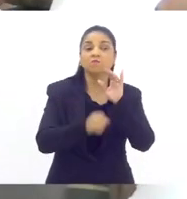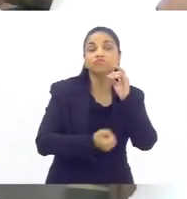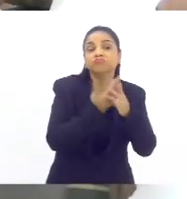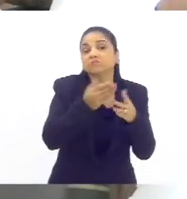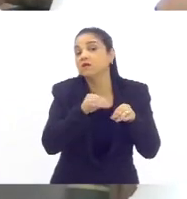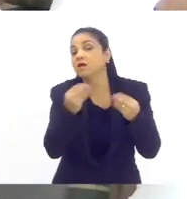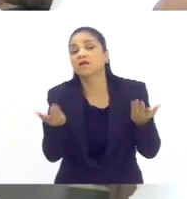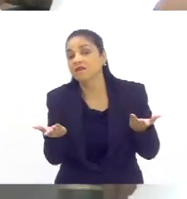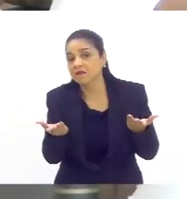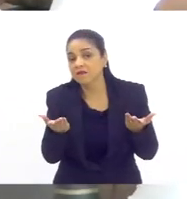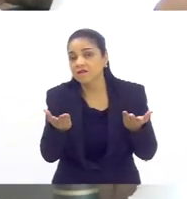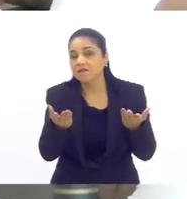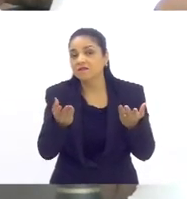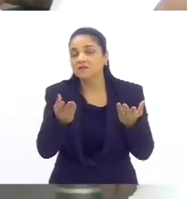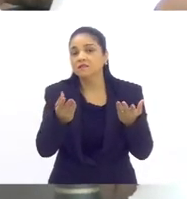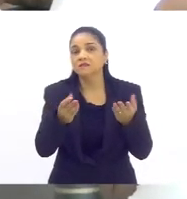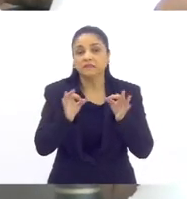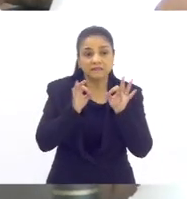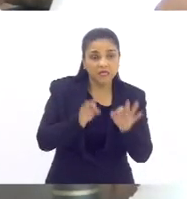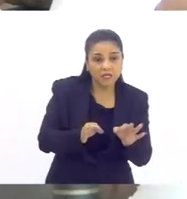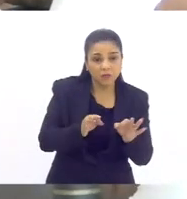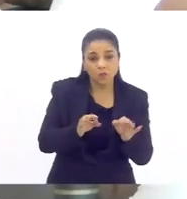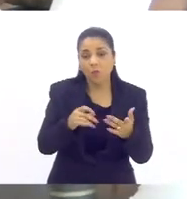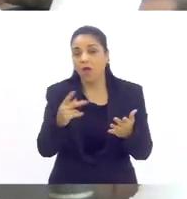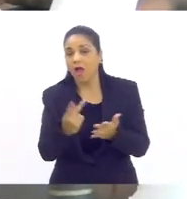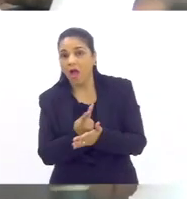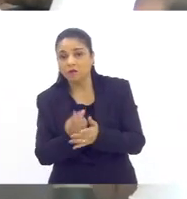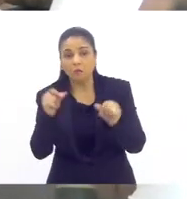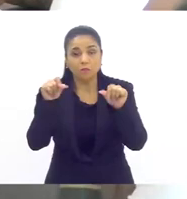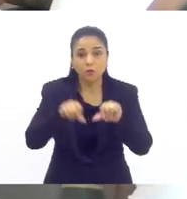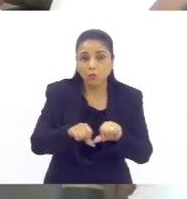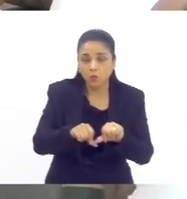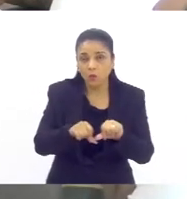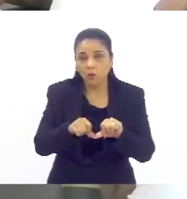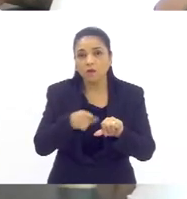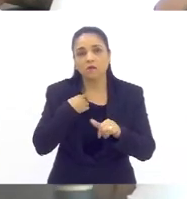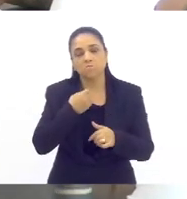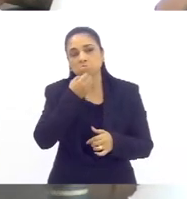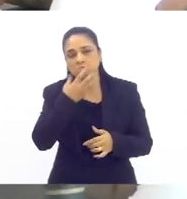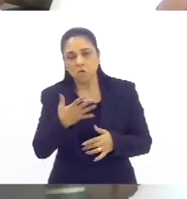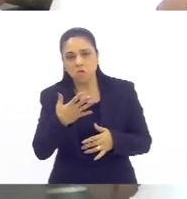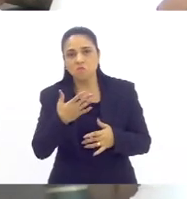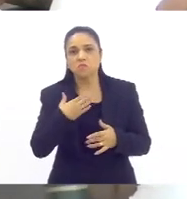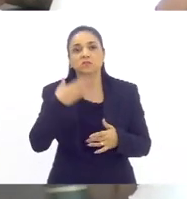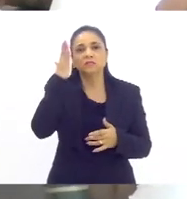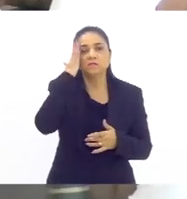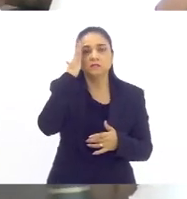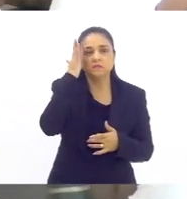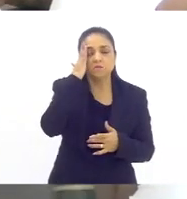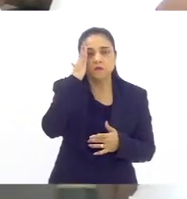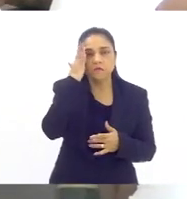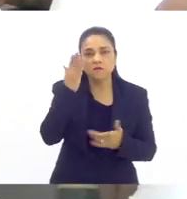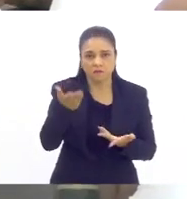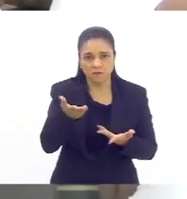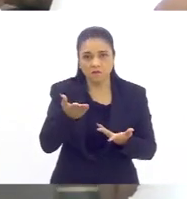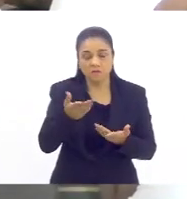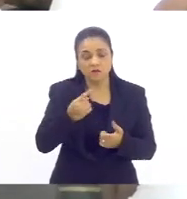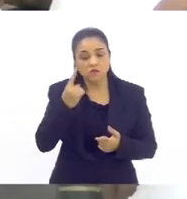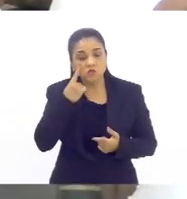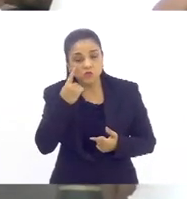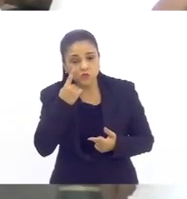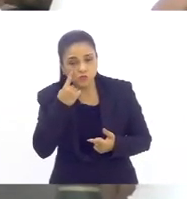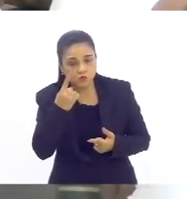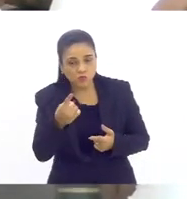como é que tá Tá dando certo começou bem piorou então é sempre bom a gente ficar não é professor Josemar de olho